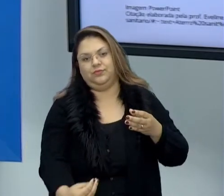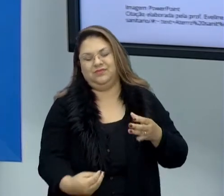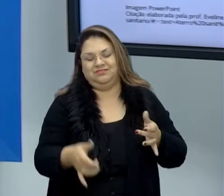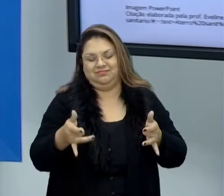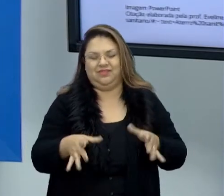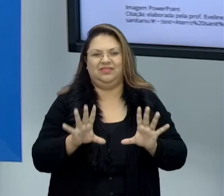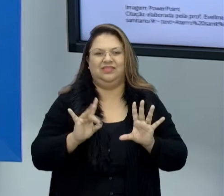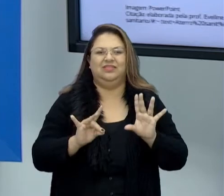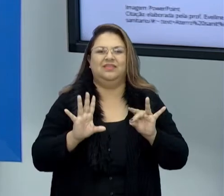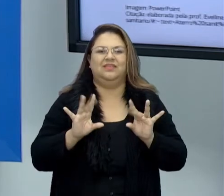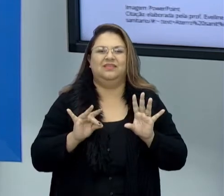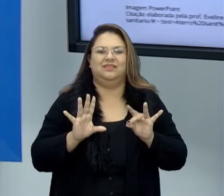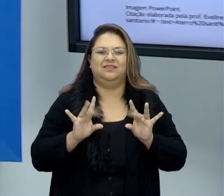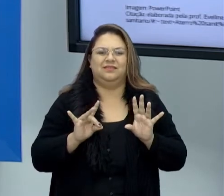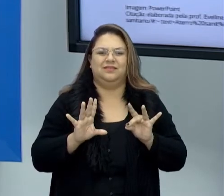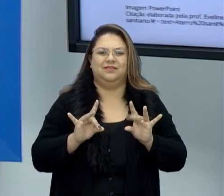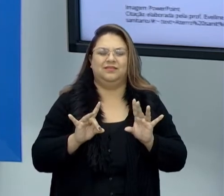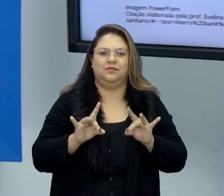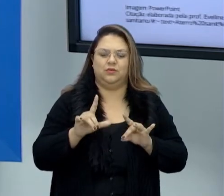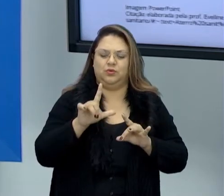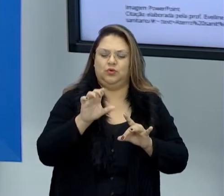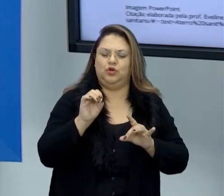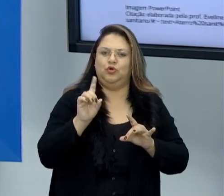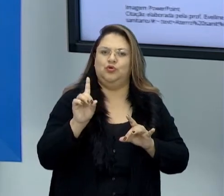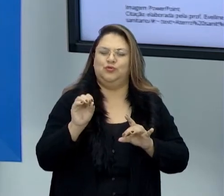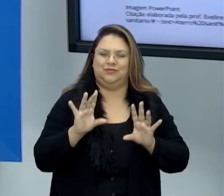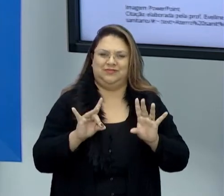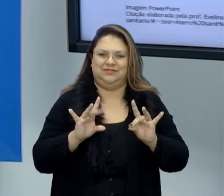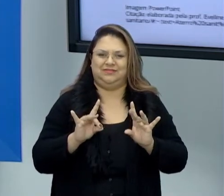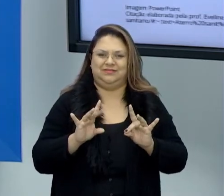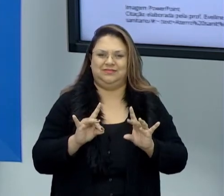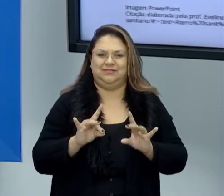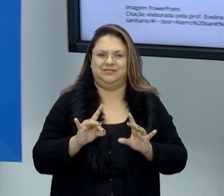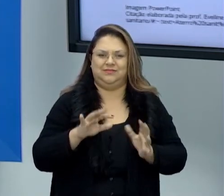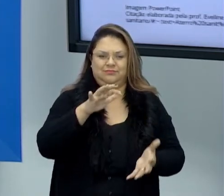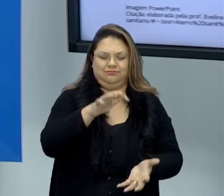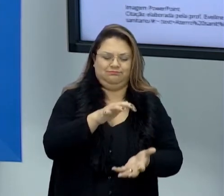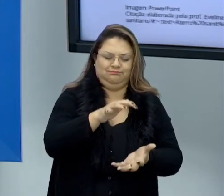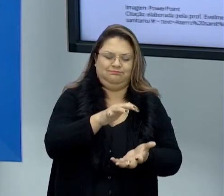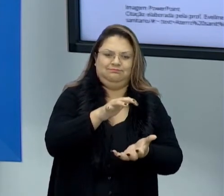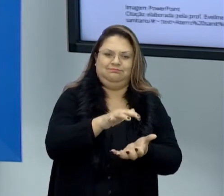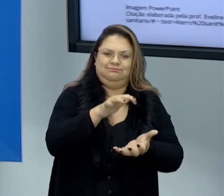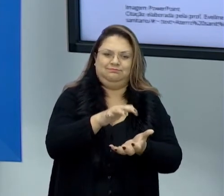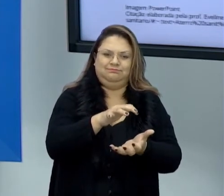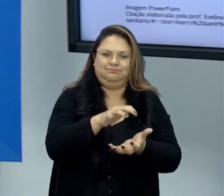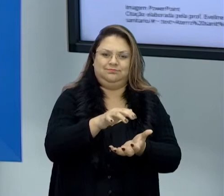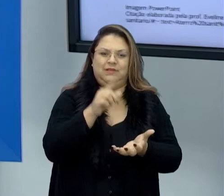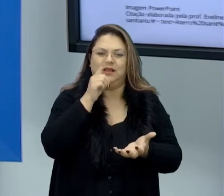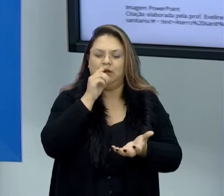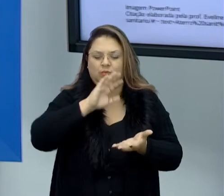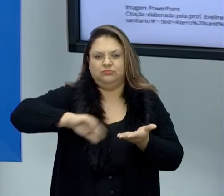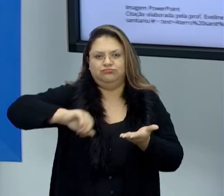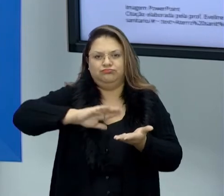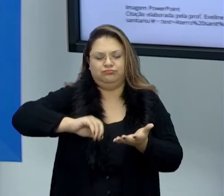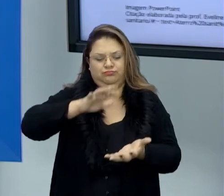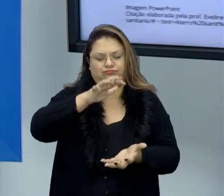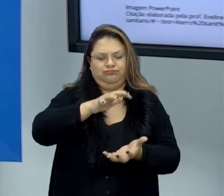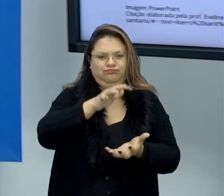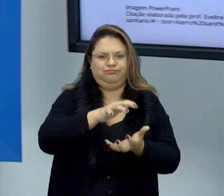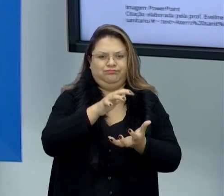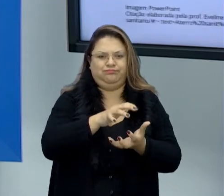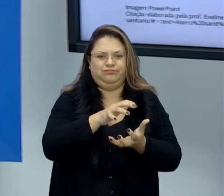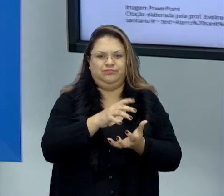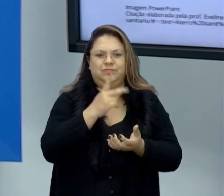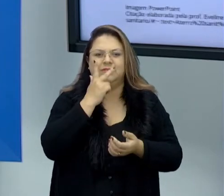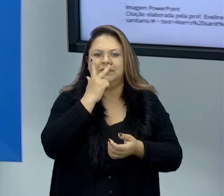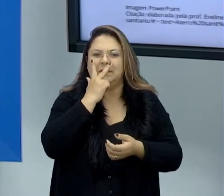lodo. Né? Esse lodo ele pode ter dois destinos, que a gente chama de torta. Depois que ele compactou bem, foi retirado bastante água dele, ele parece